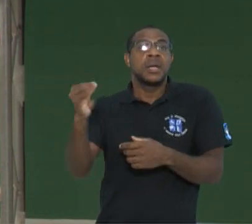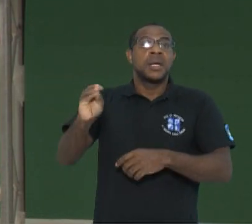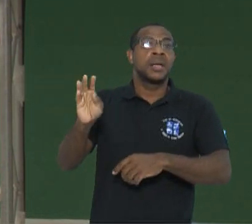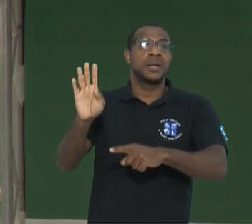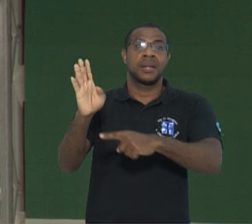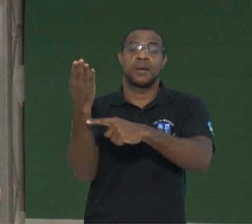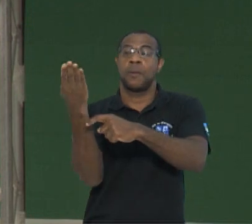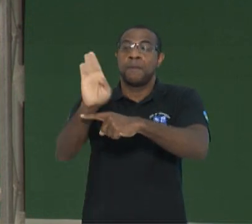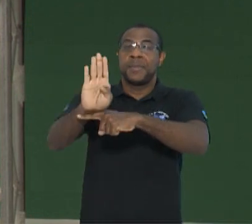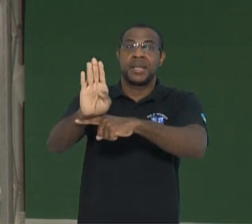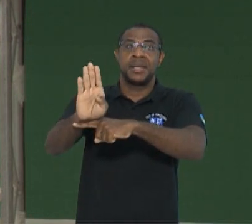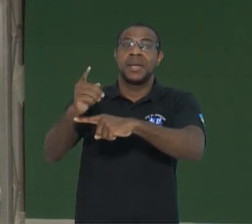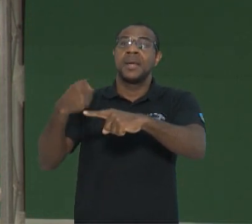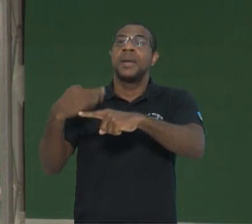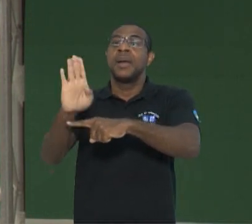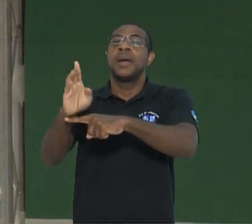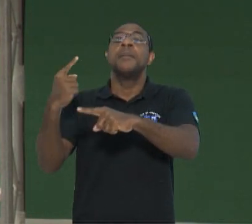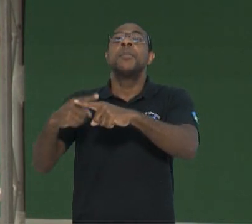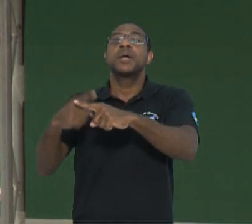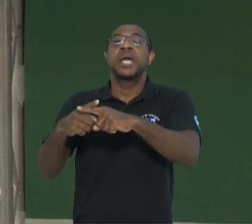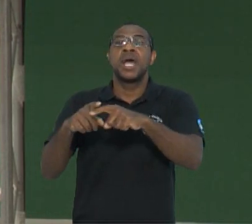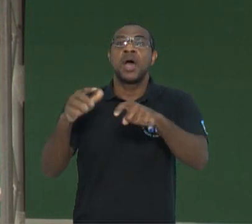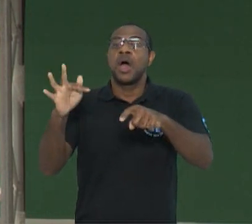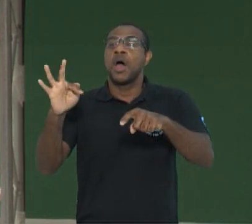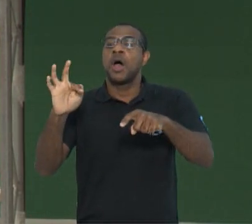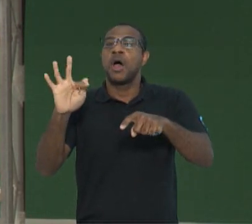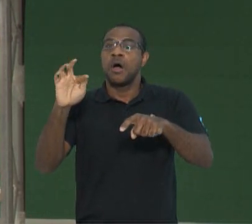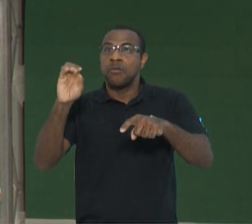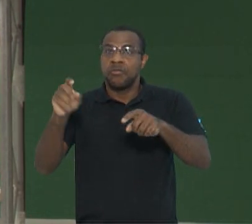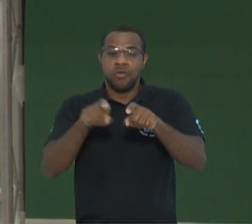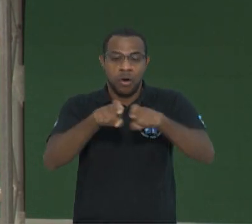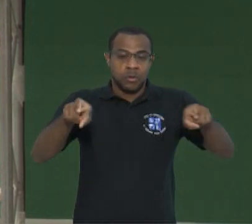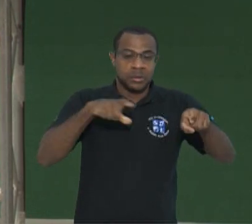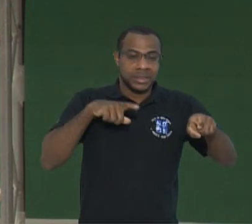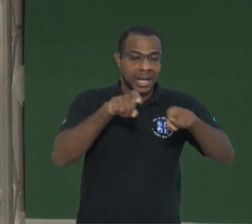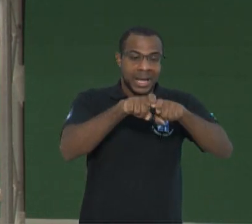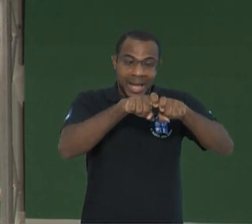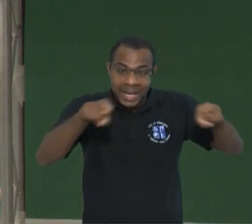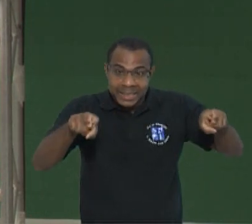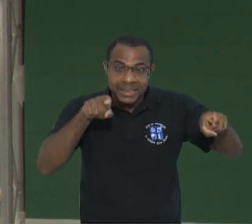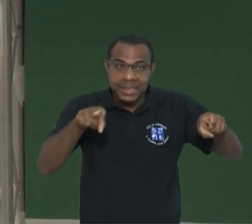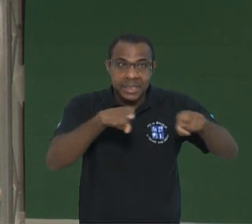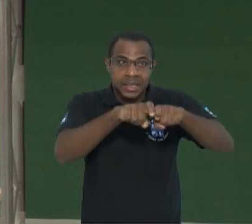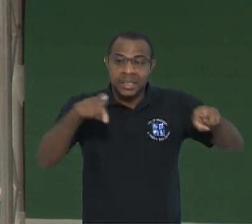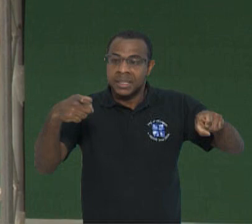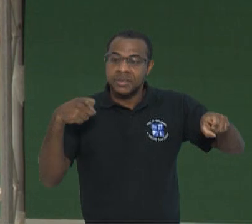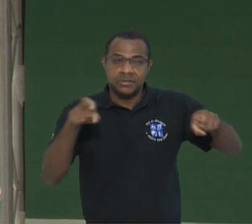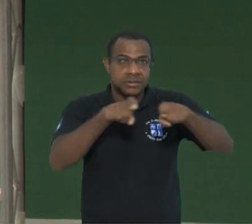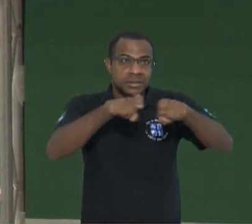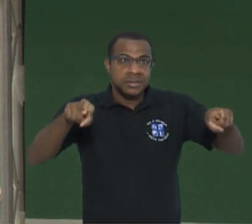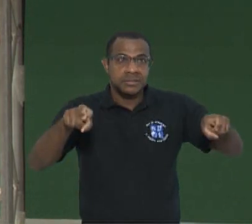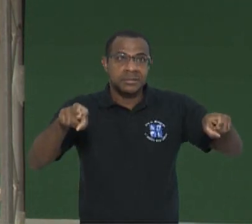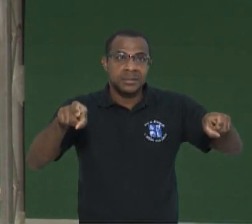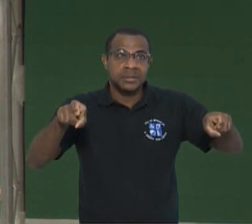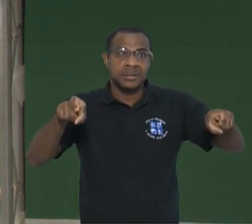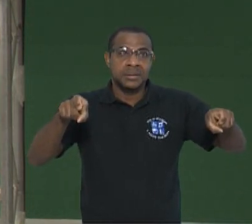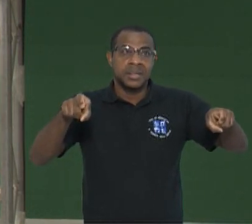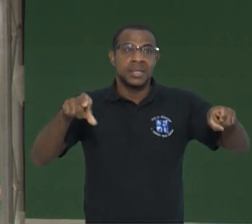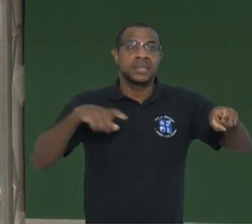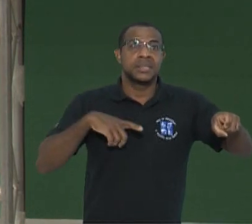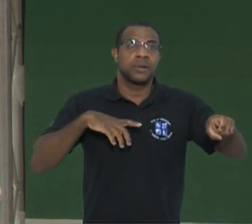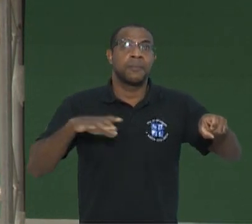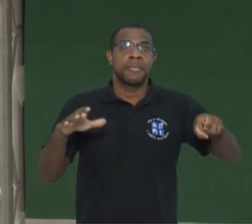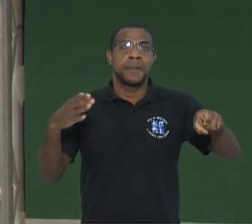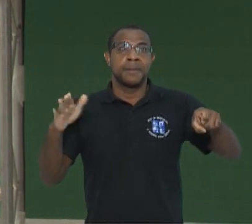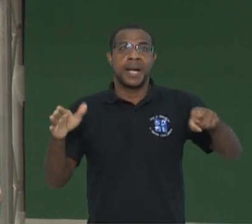sobre o eixo x. Então, y vai ser mais ou menos B, que é 4,